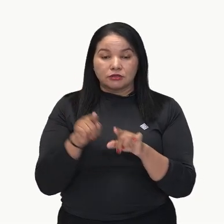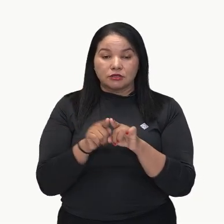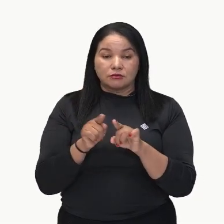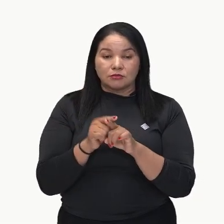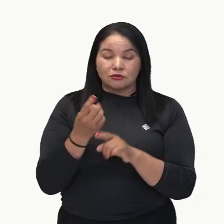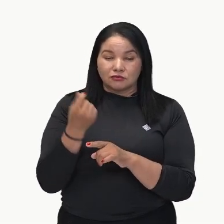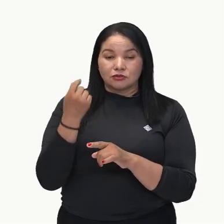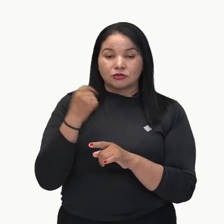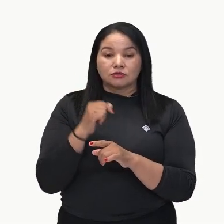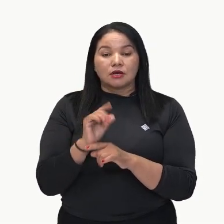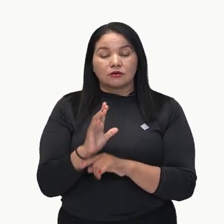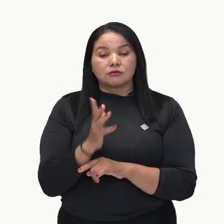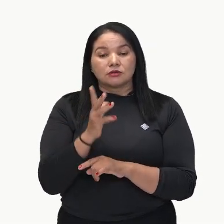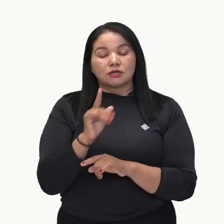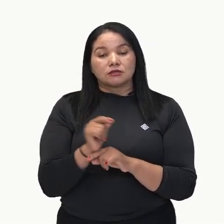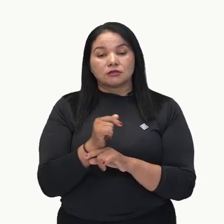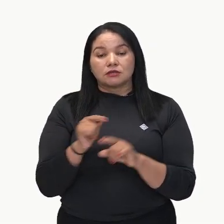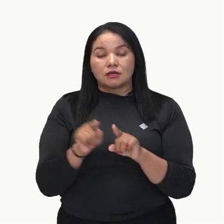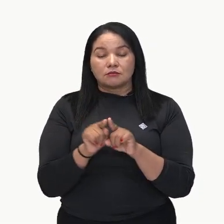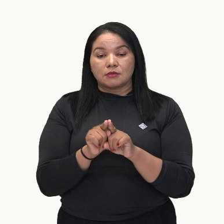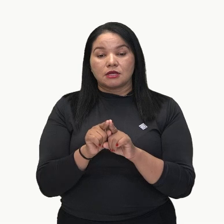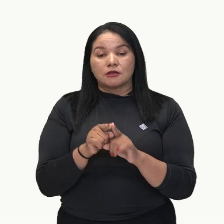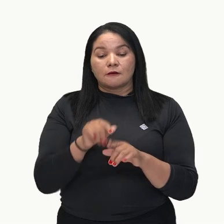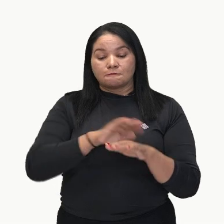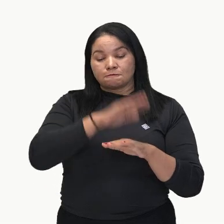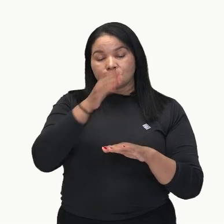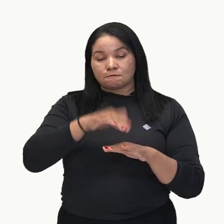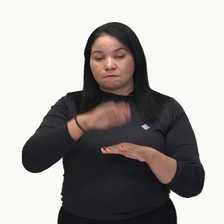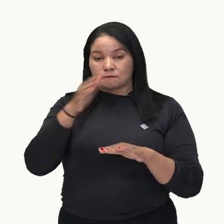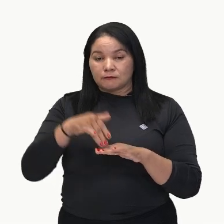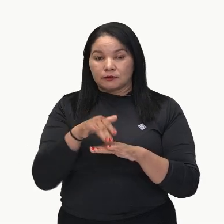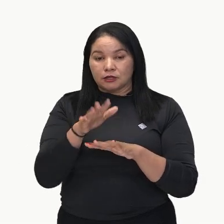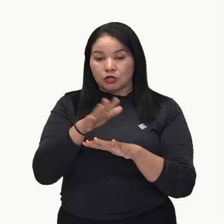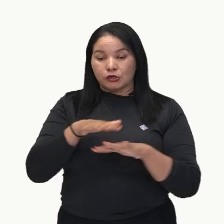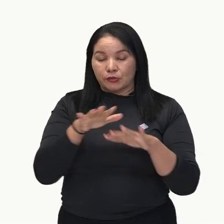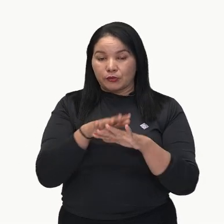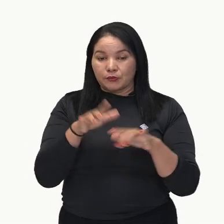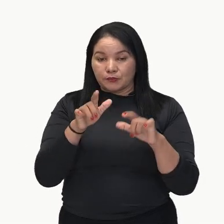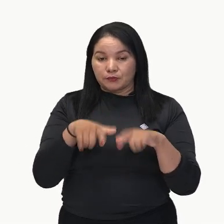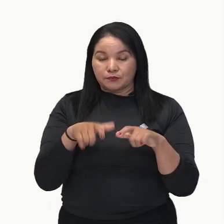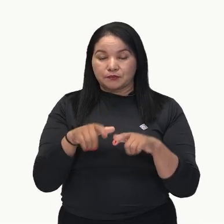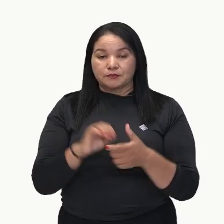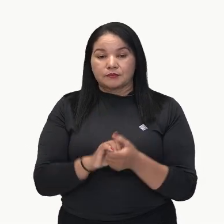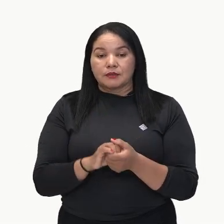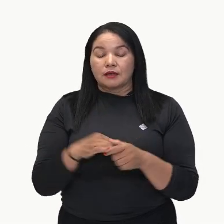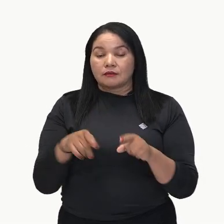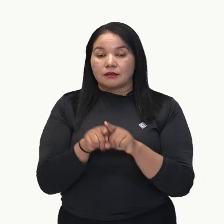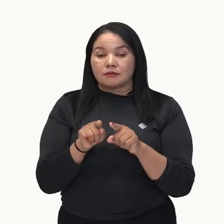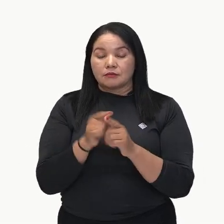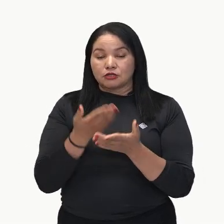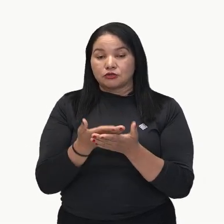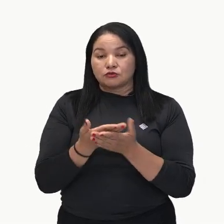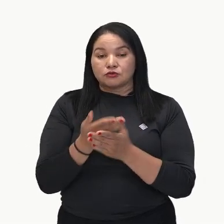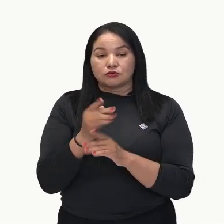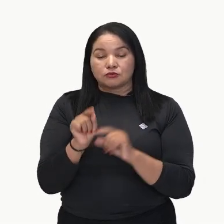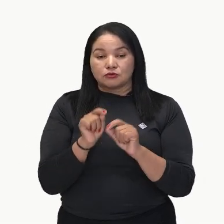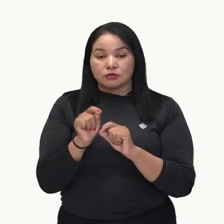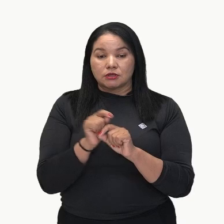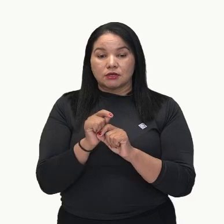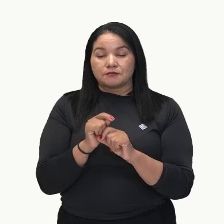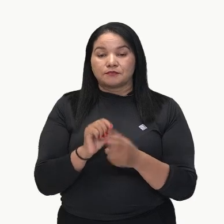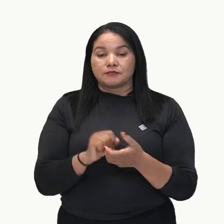também acaba refletindo no relevo dessa região. Então, também iremos estudar sobre os